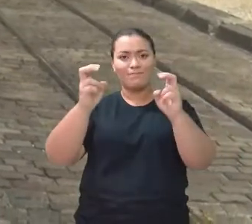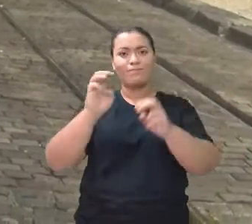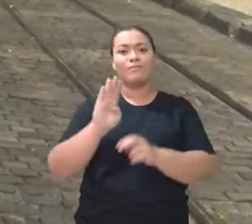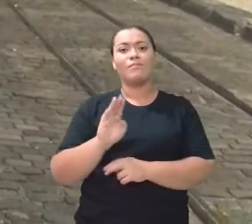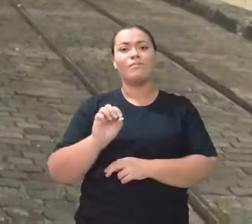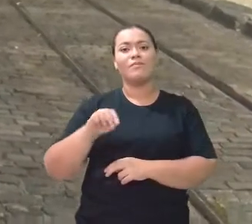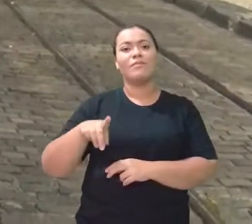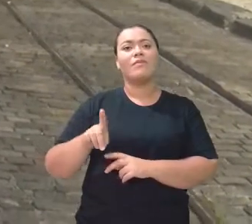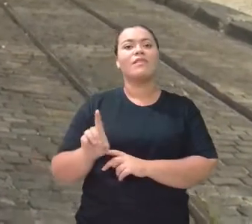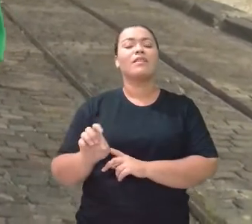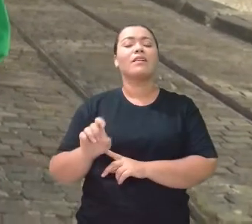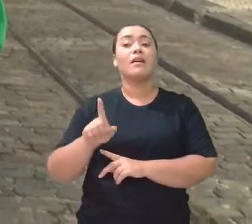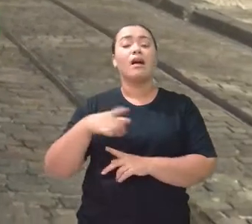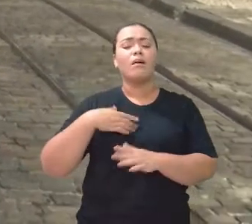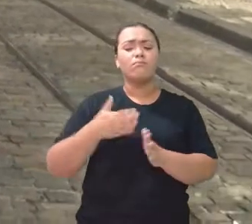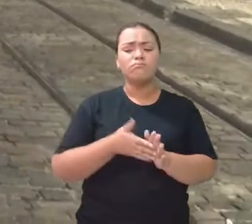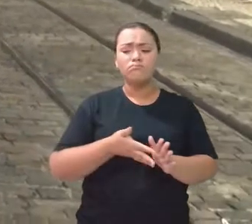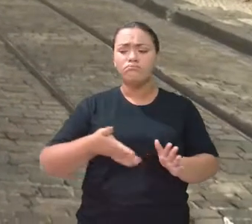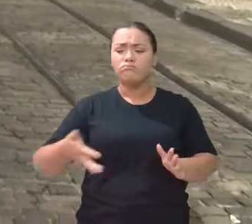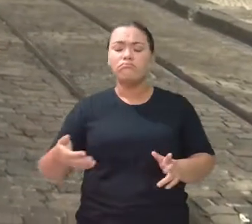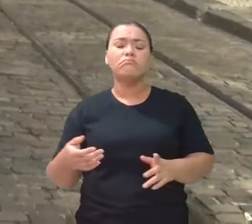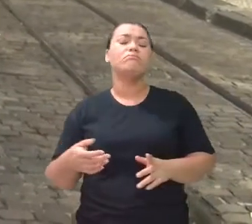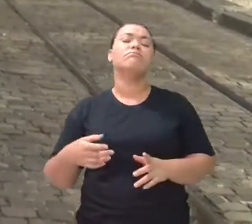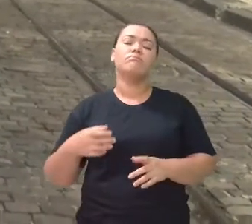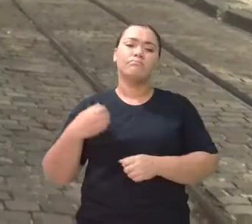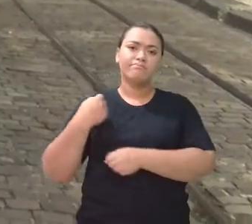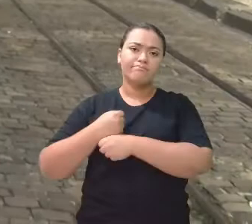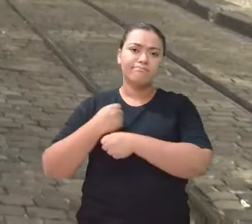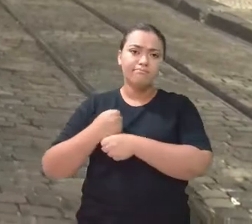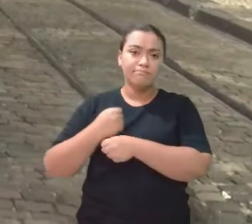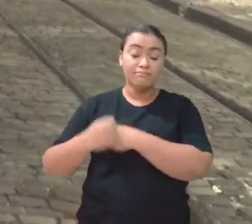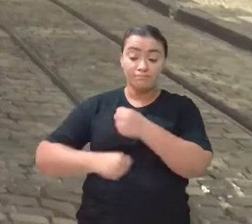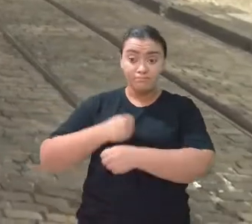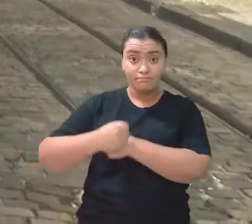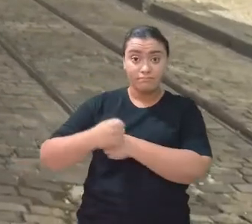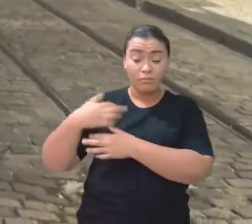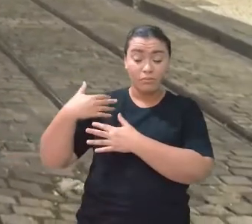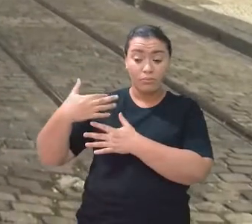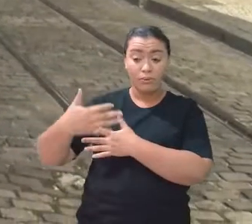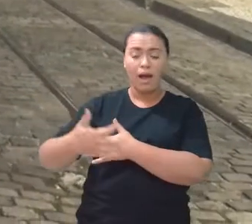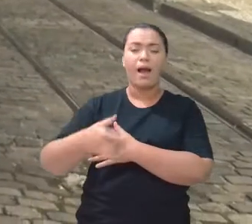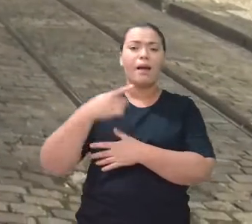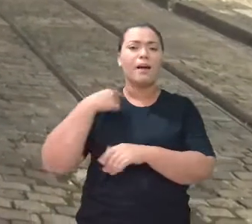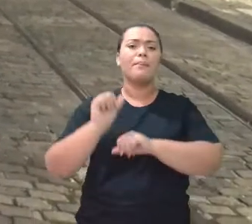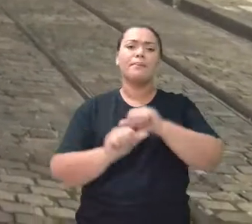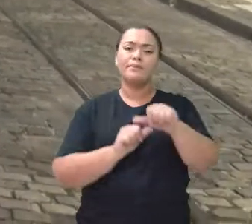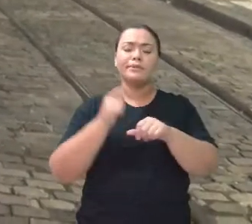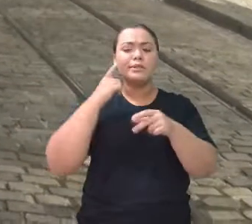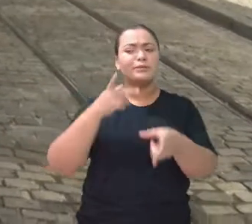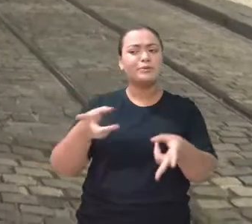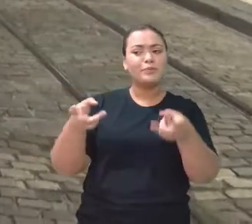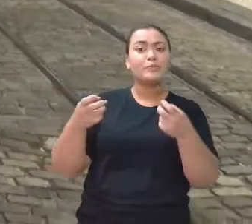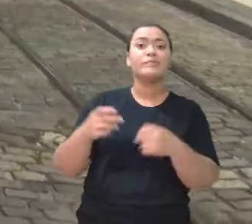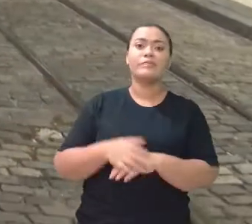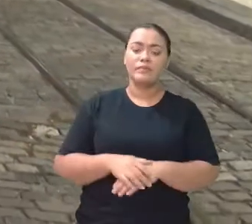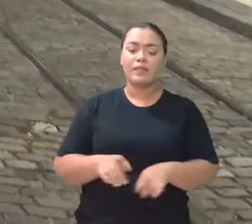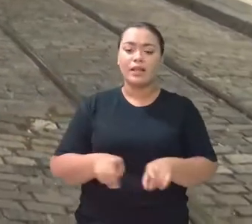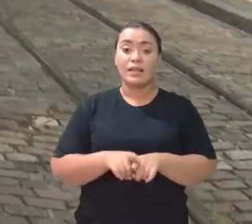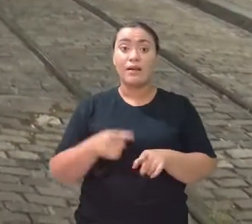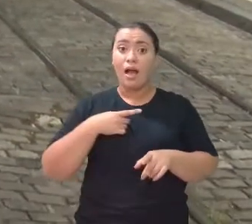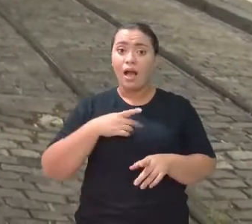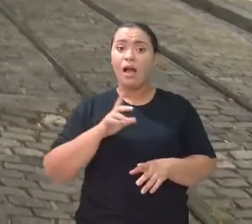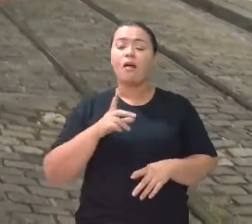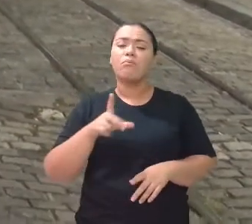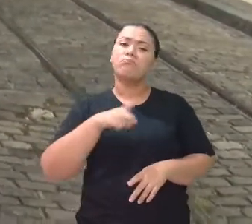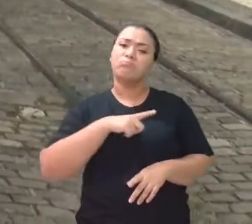longo do tempo, da modernização e do uso do espaço, a gente vai tendo essa mudança, né? Então, os trilhos do bonde estão aqui,